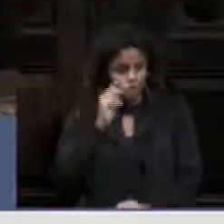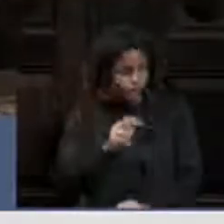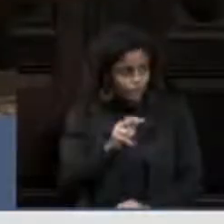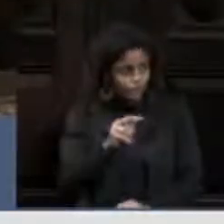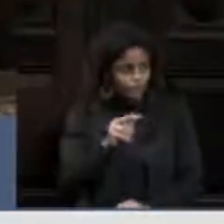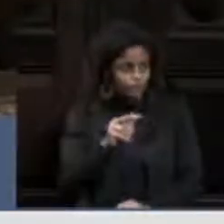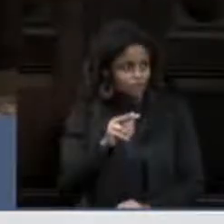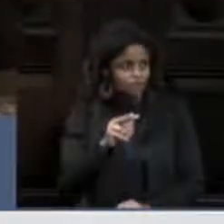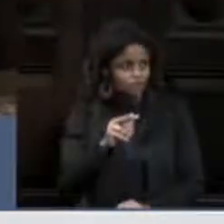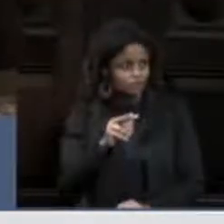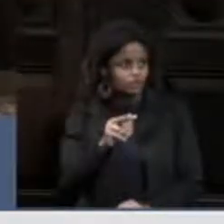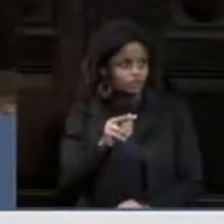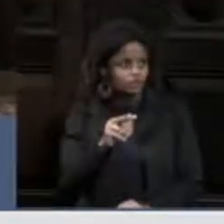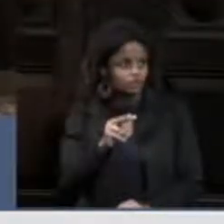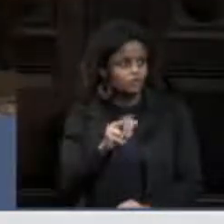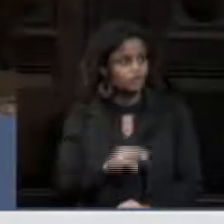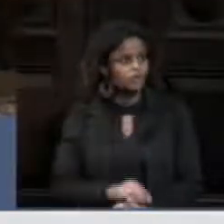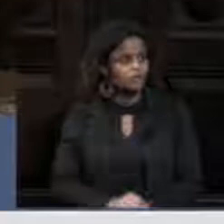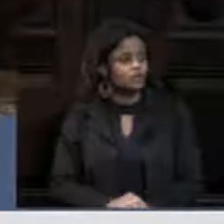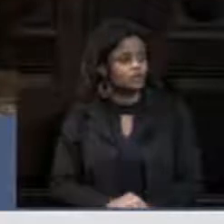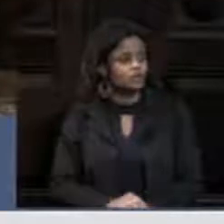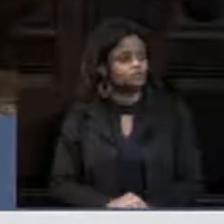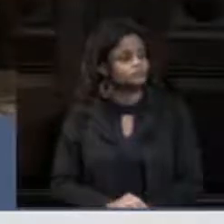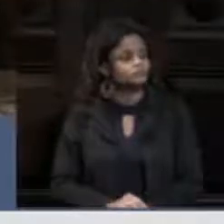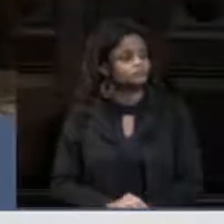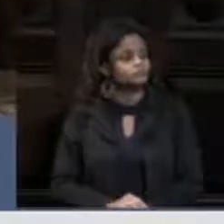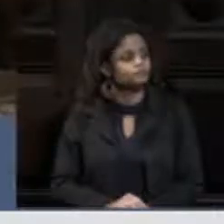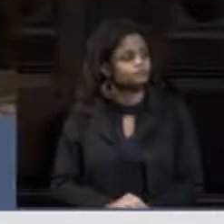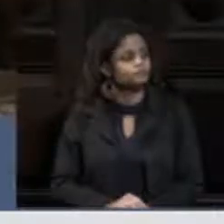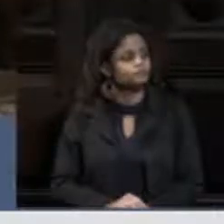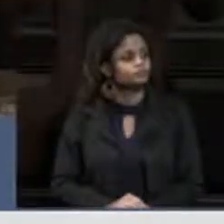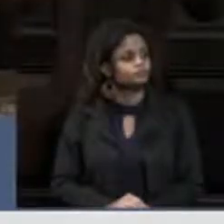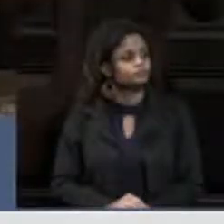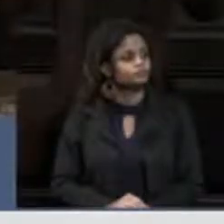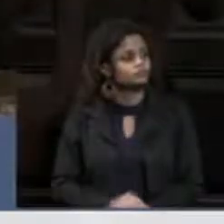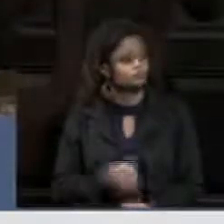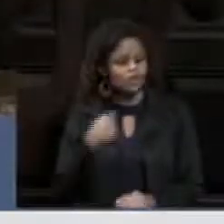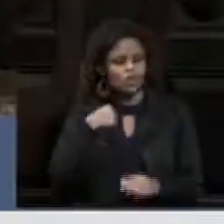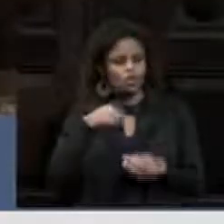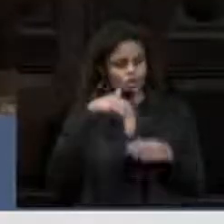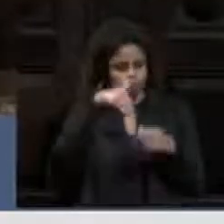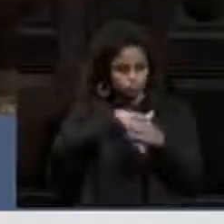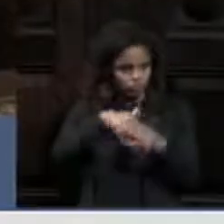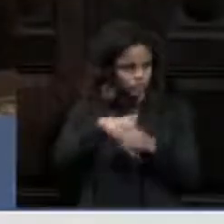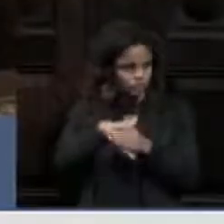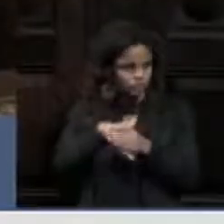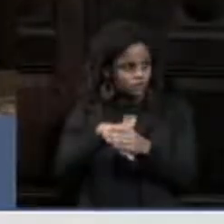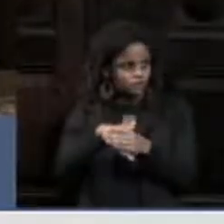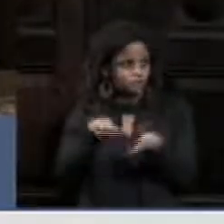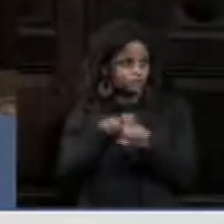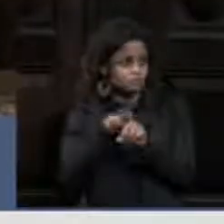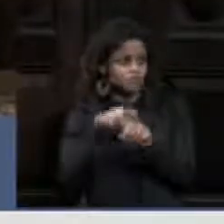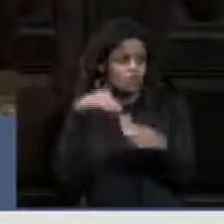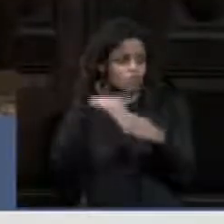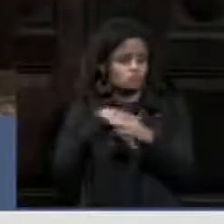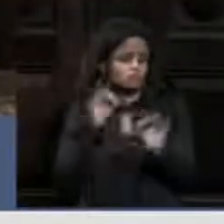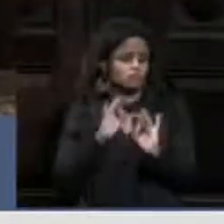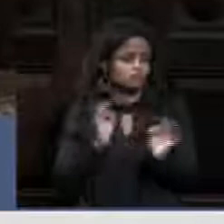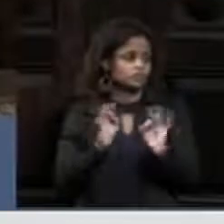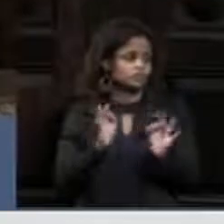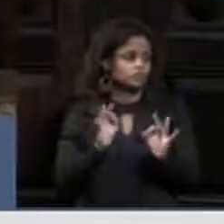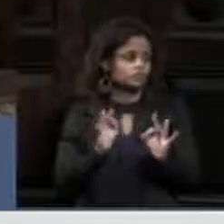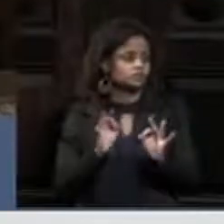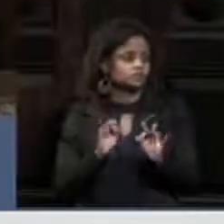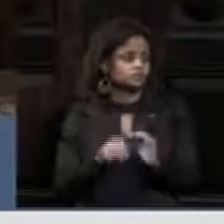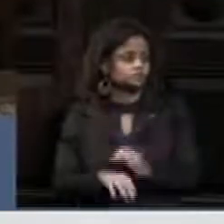de todas participei, vi, as que votei e as que não votei,